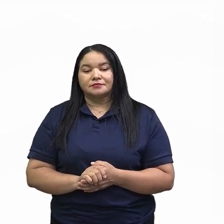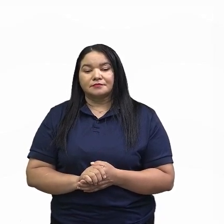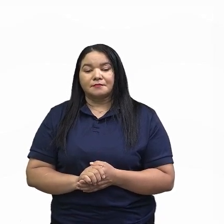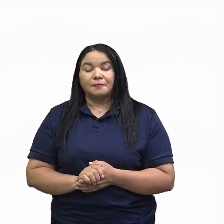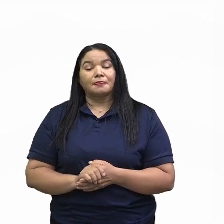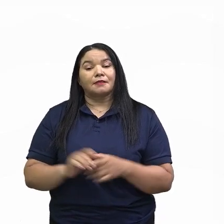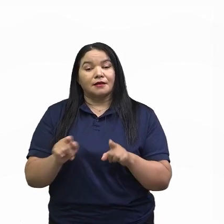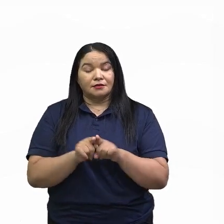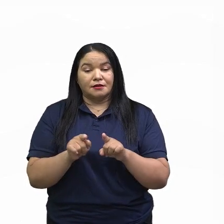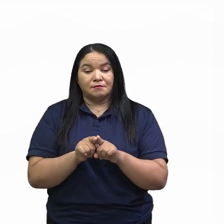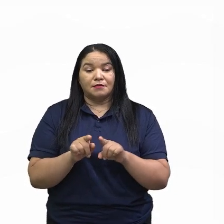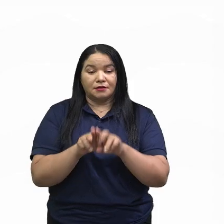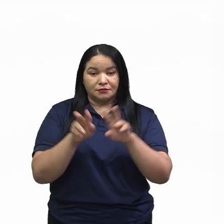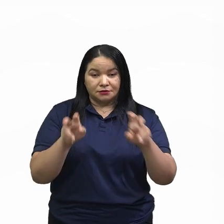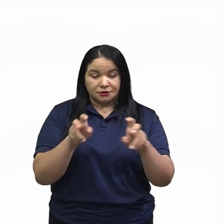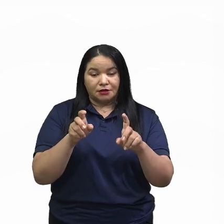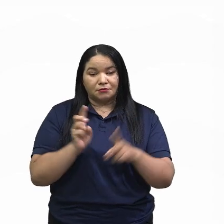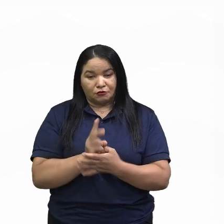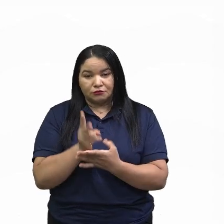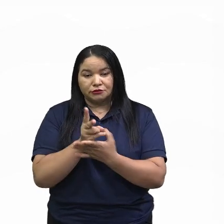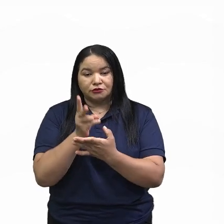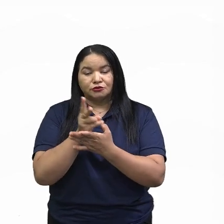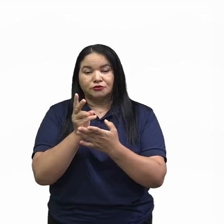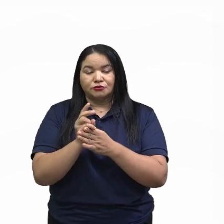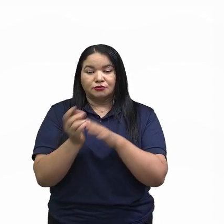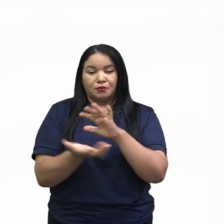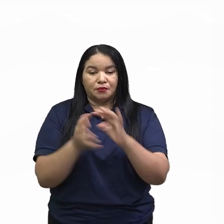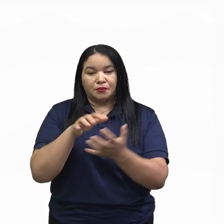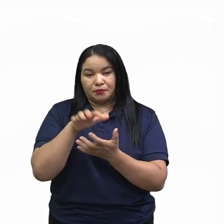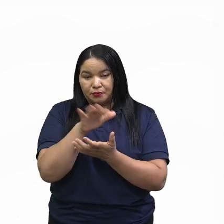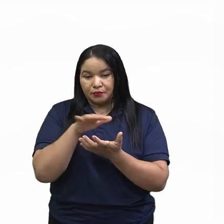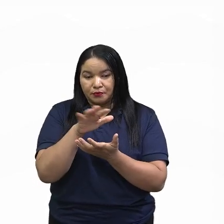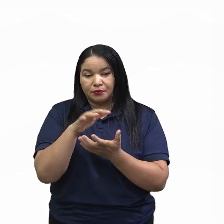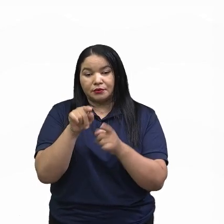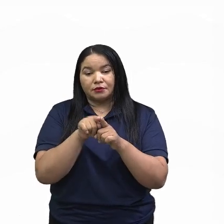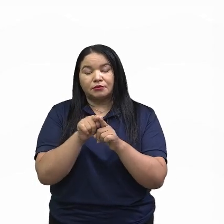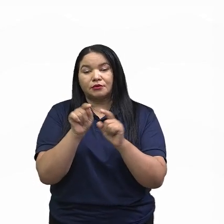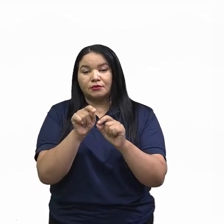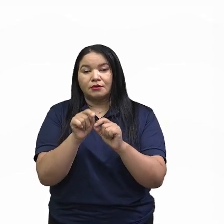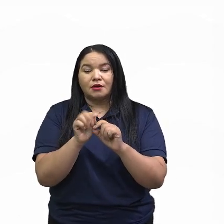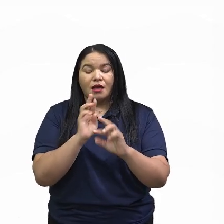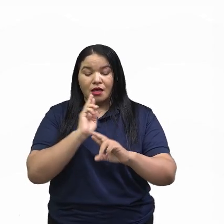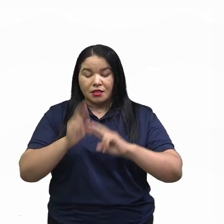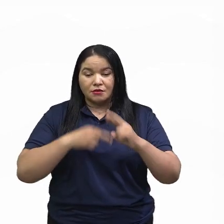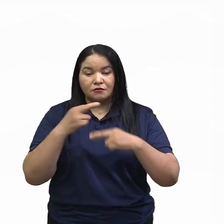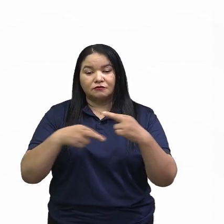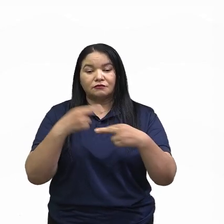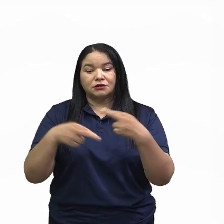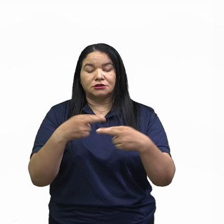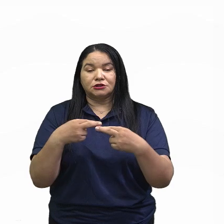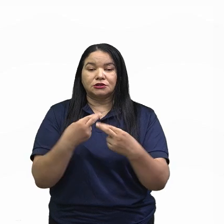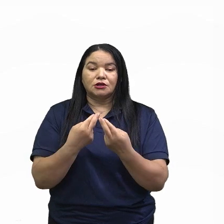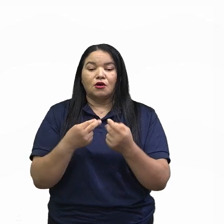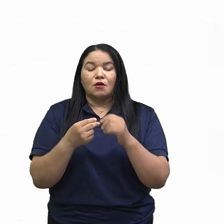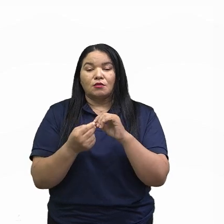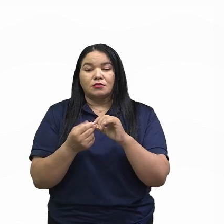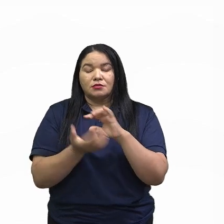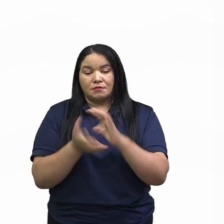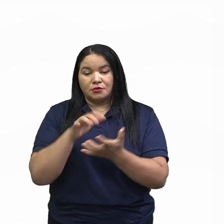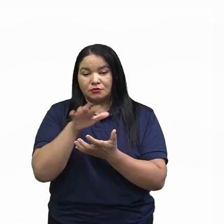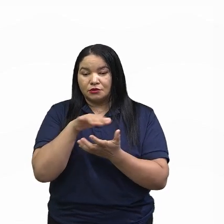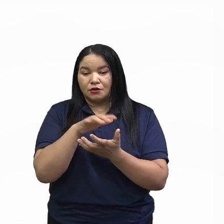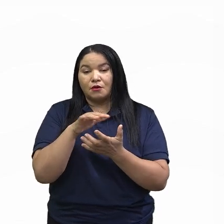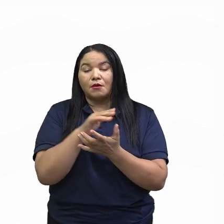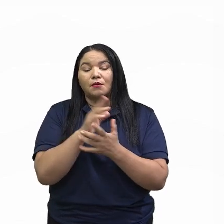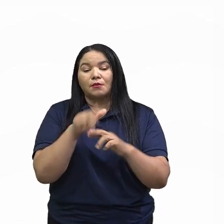Ainda falando sobre as fontes de biomassa, a renovação da biomassa ocorre através do ciclo